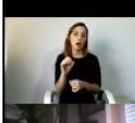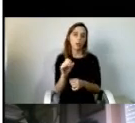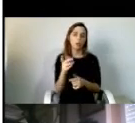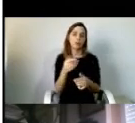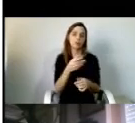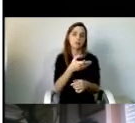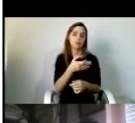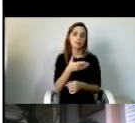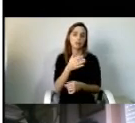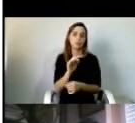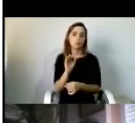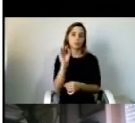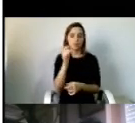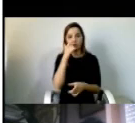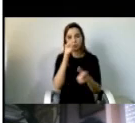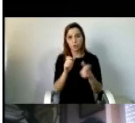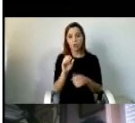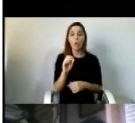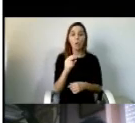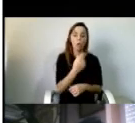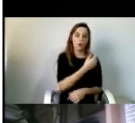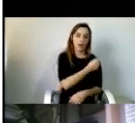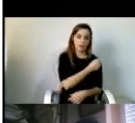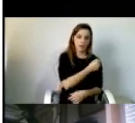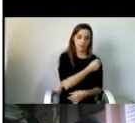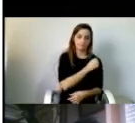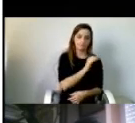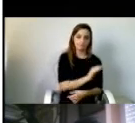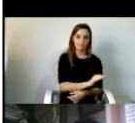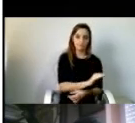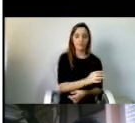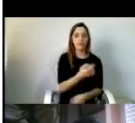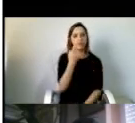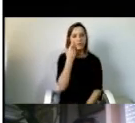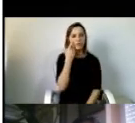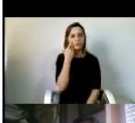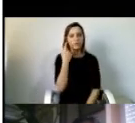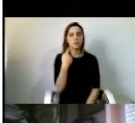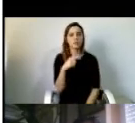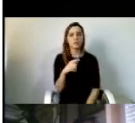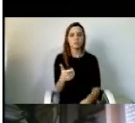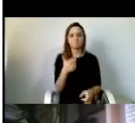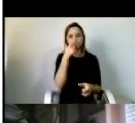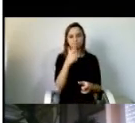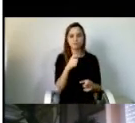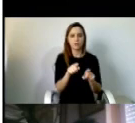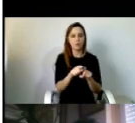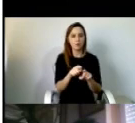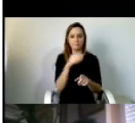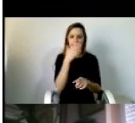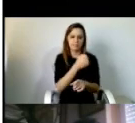71% das pessoas, ou em casa. Portanto, verificamos aqui um confinamento, uma situação de